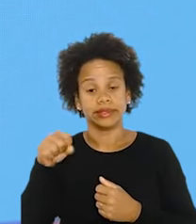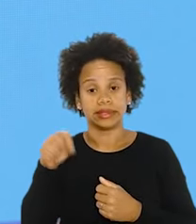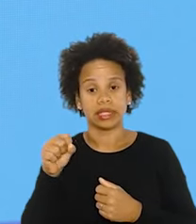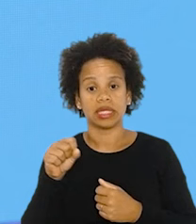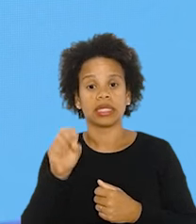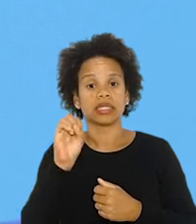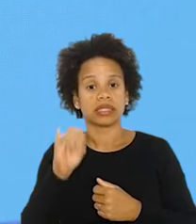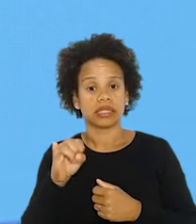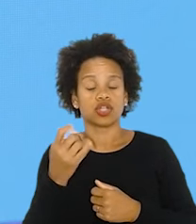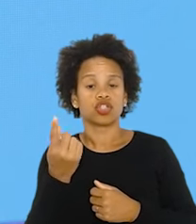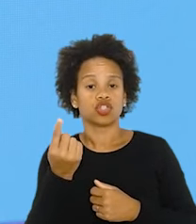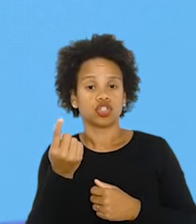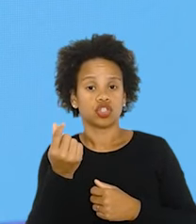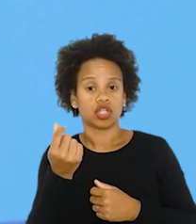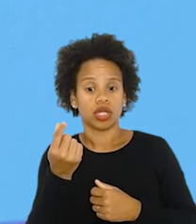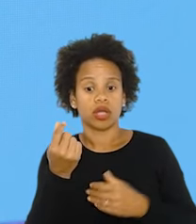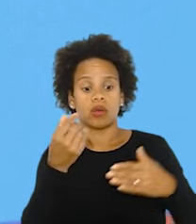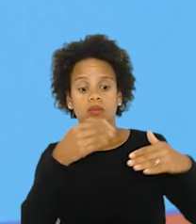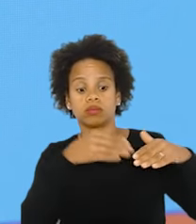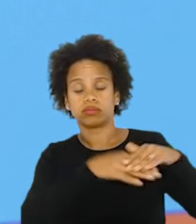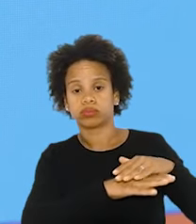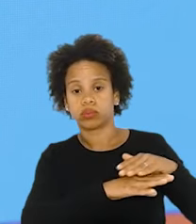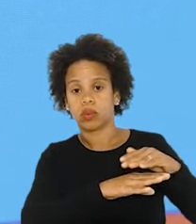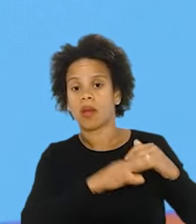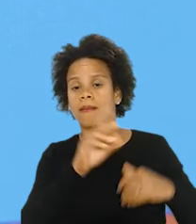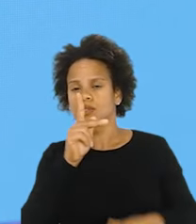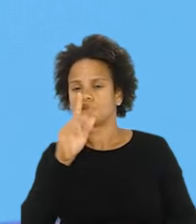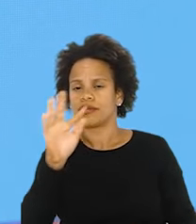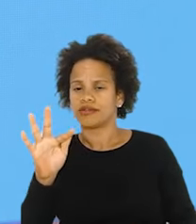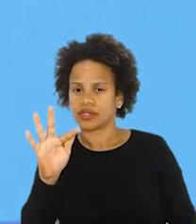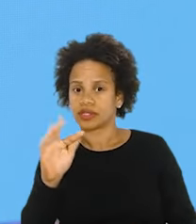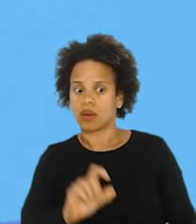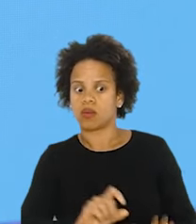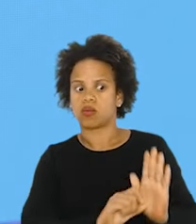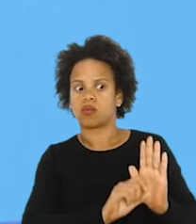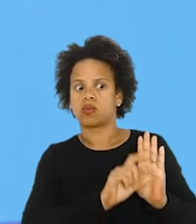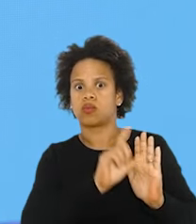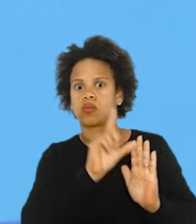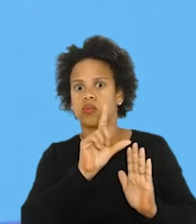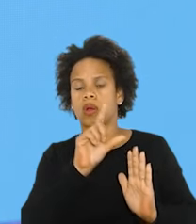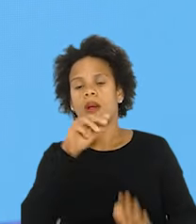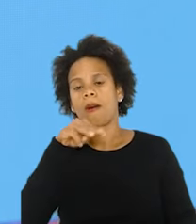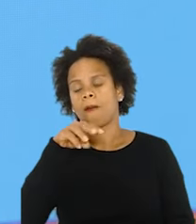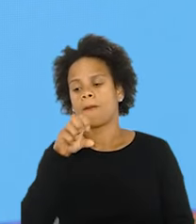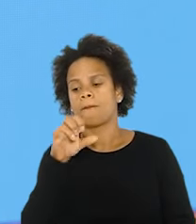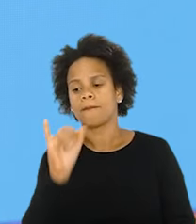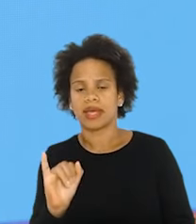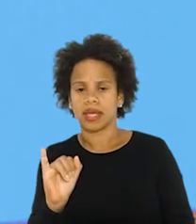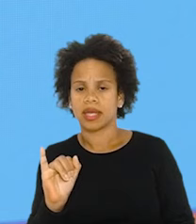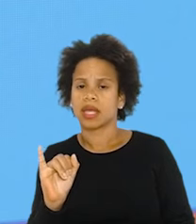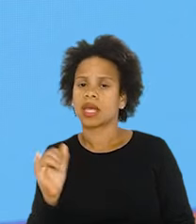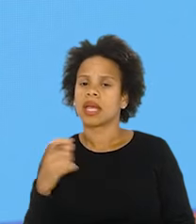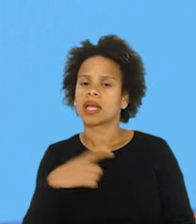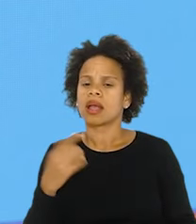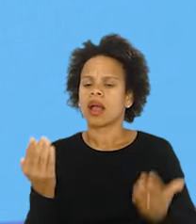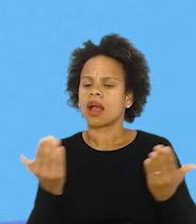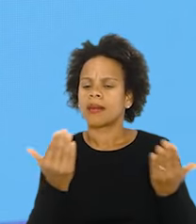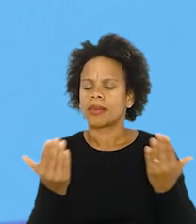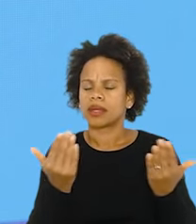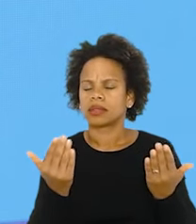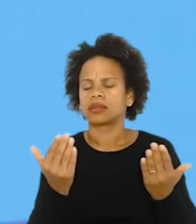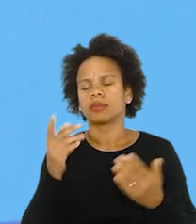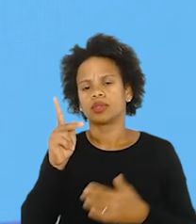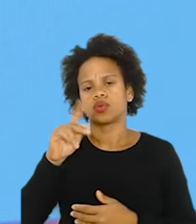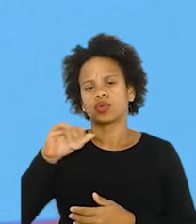quando cai um dinheiro muito alto na sua conta pessoa física o mei Vale ressaltar aqui viu o mei ele se que para uma pessoa